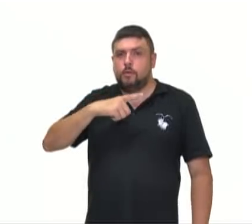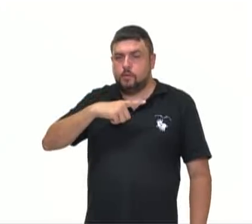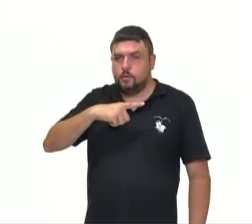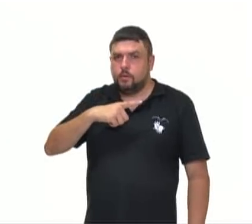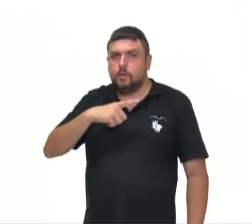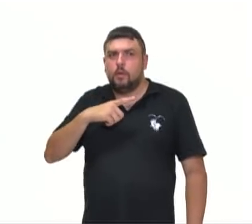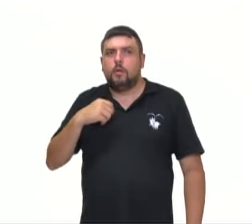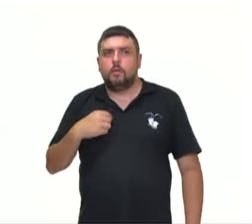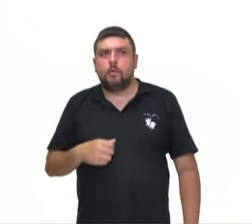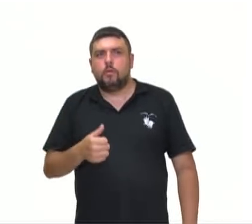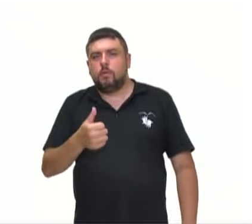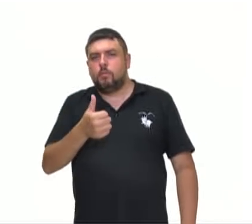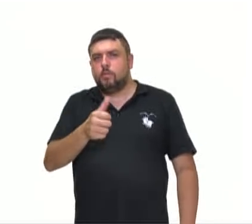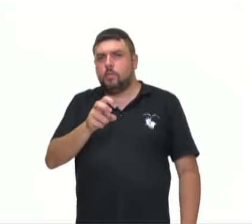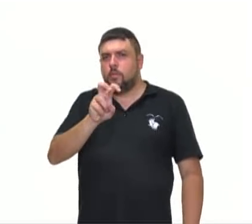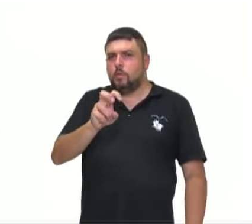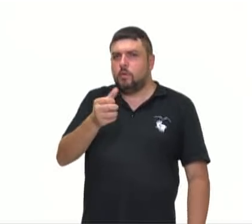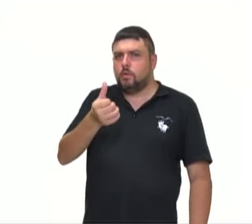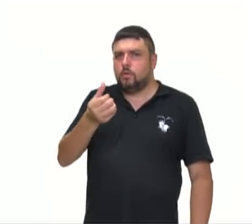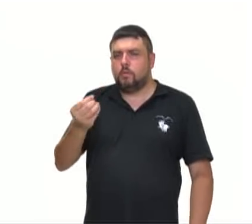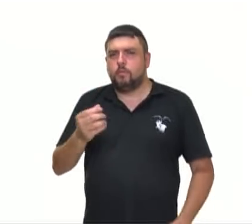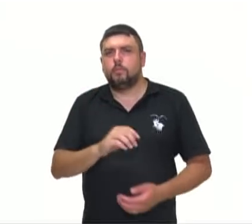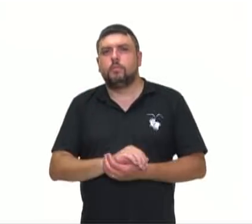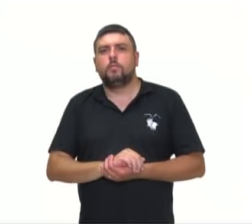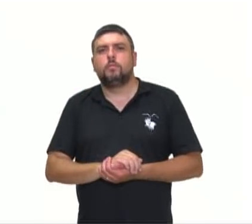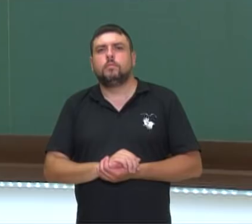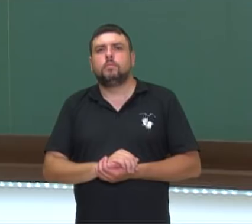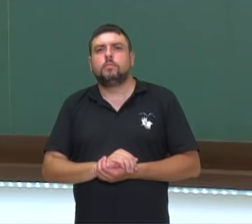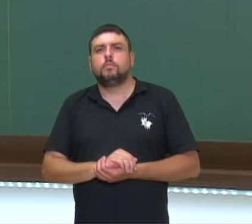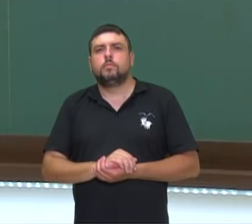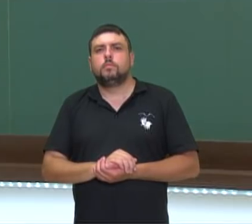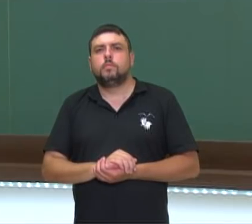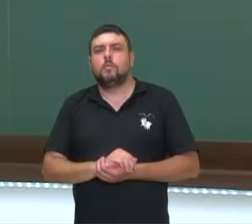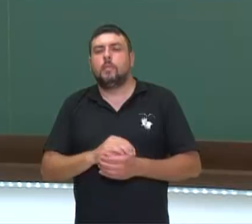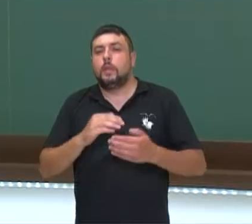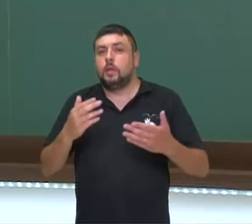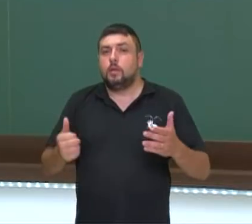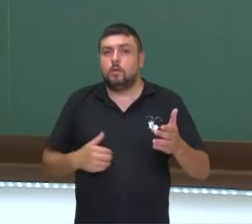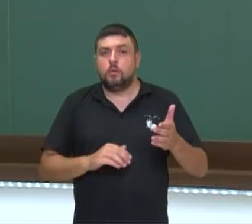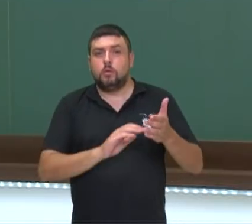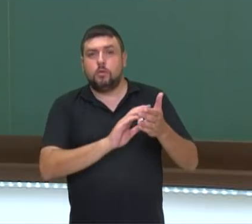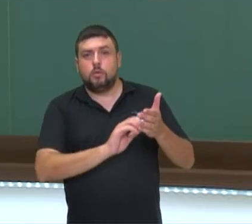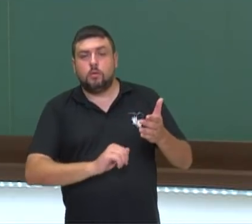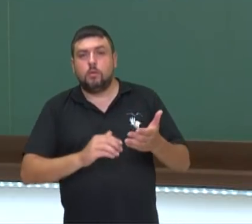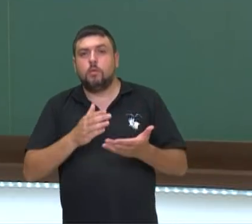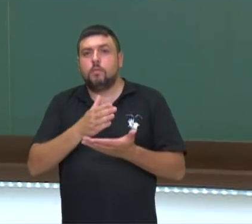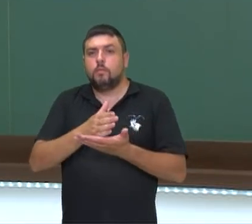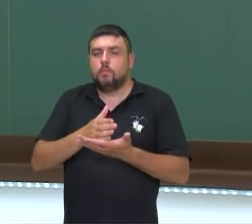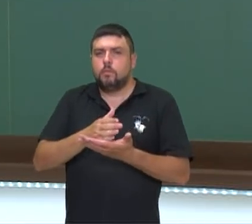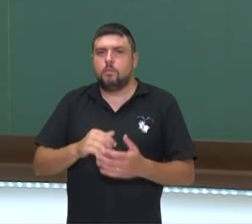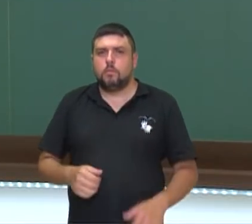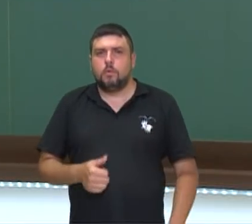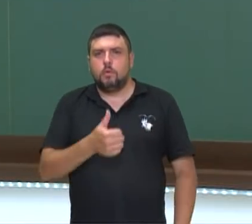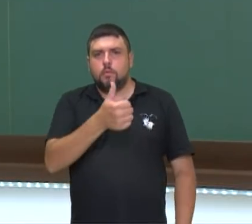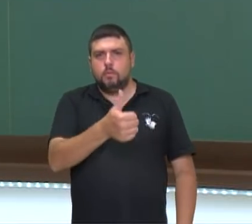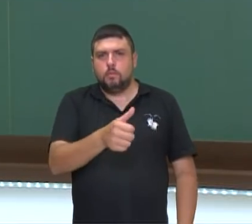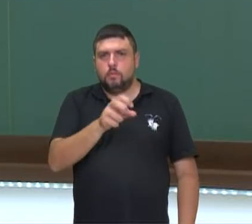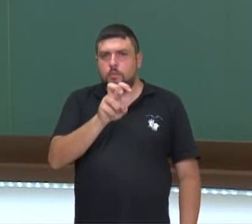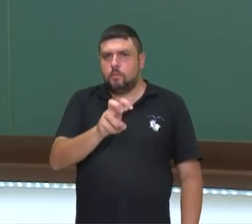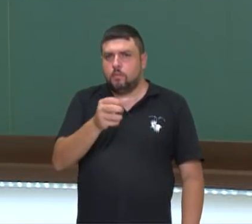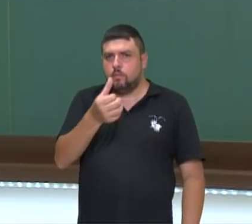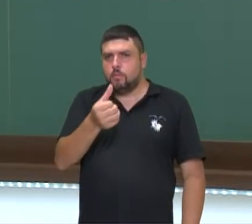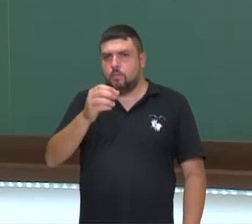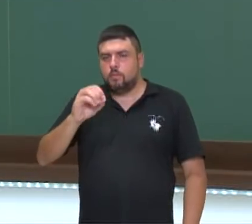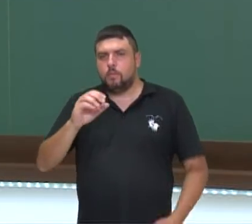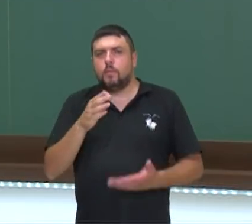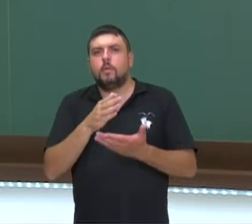certo? Daí, eu vou fazer o quê? Em 21 do 1, eu retirei metade. Metade de